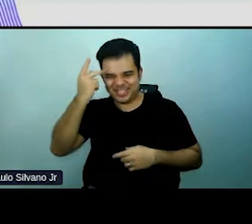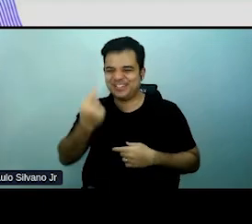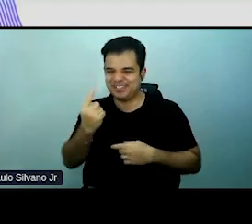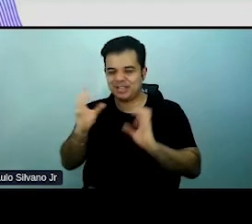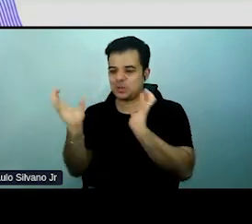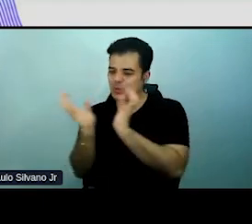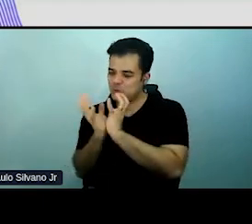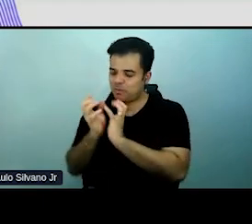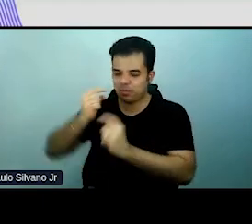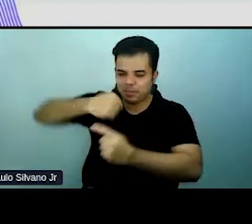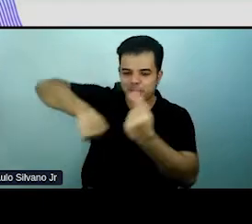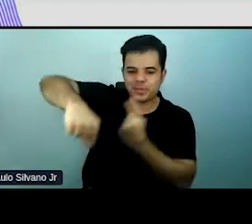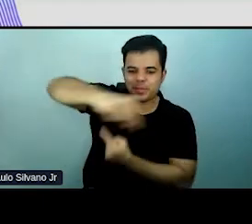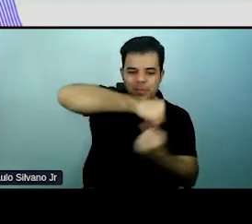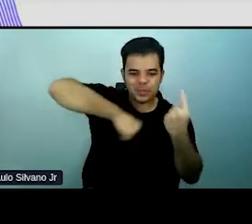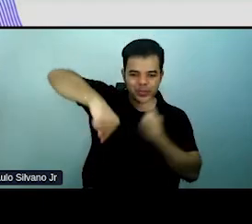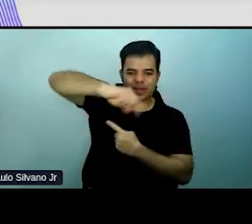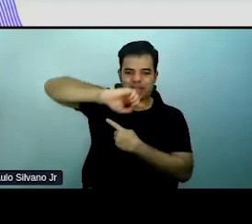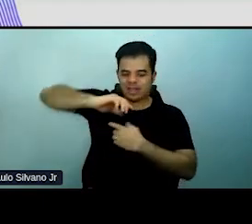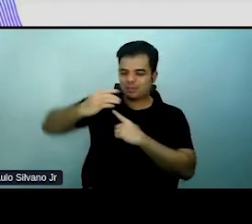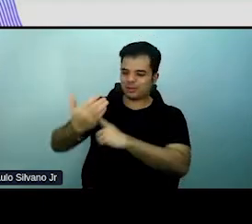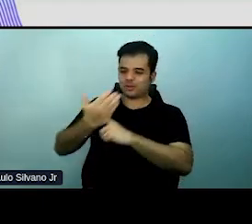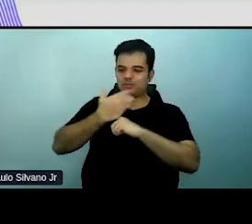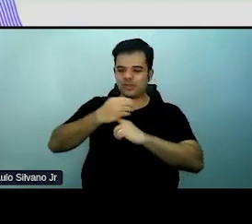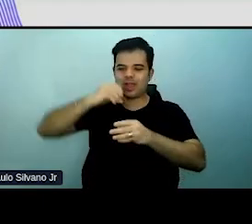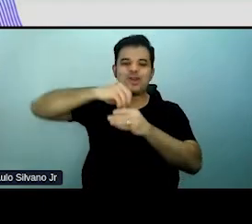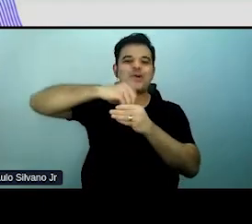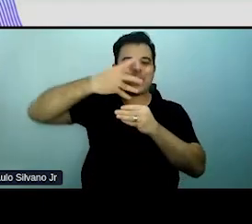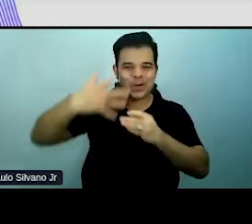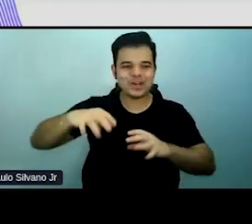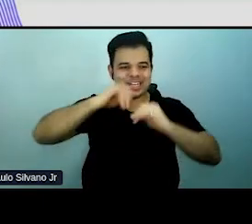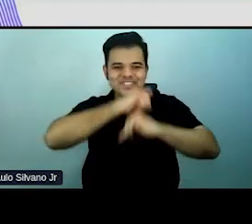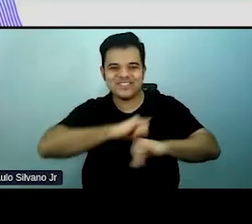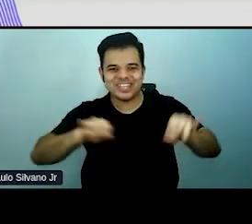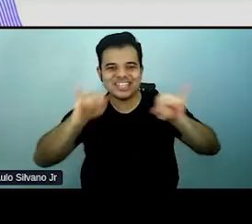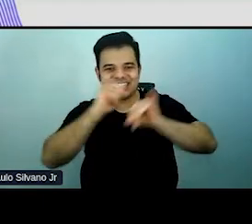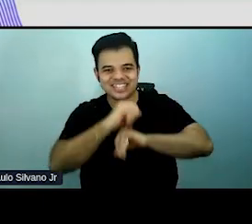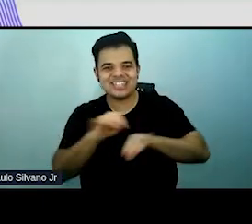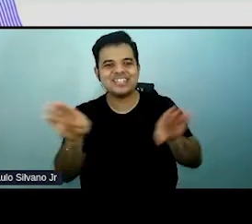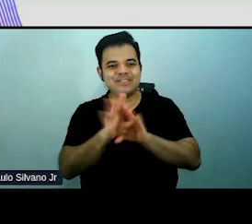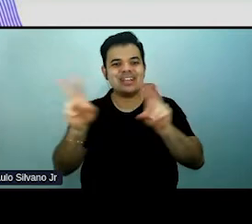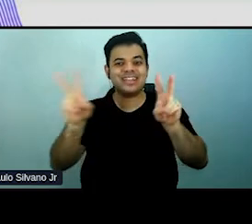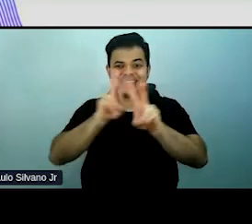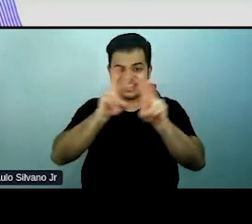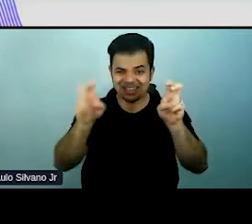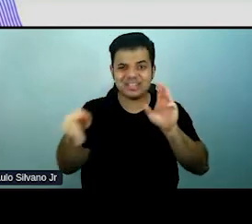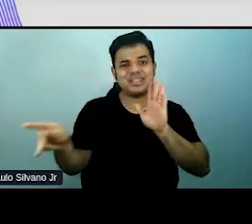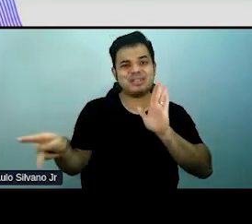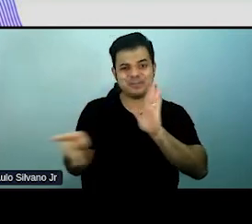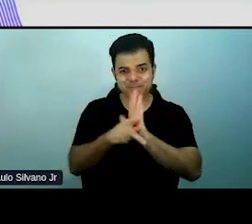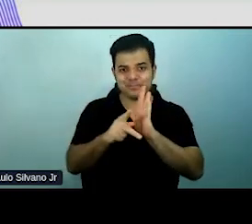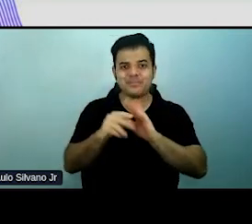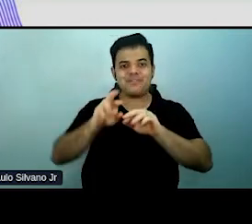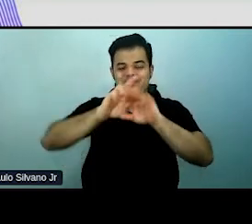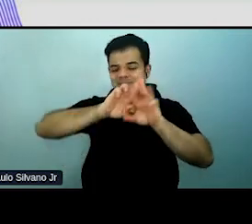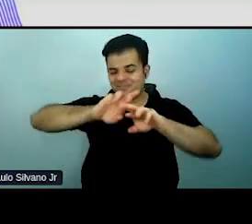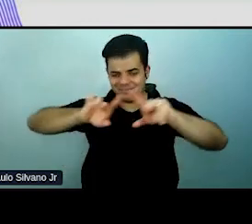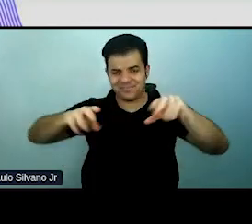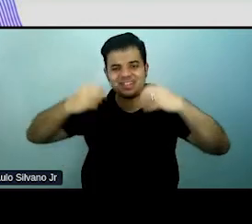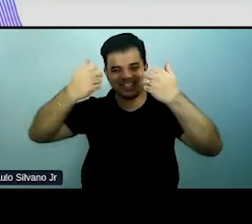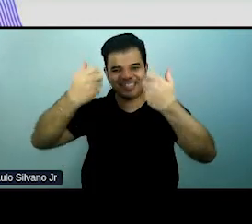servem justamente para isso e para nos ajudar a promover conteúdos e temas sobre essas perspectivas.